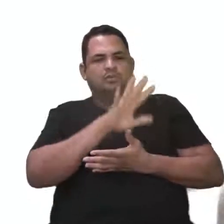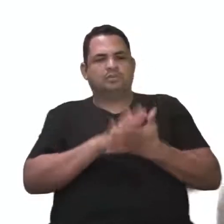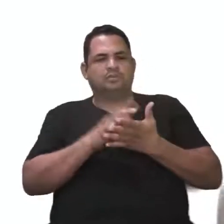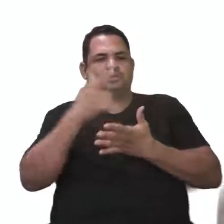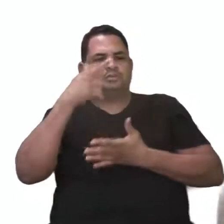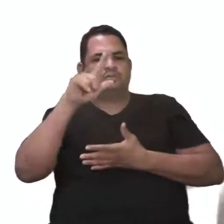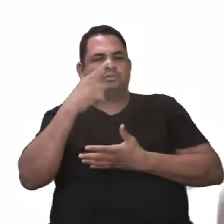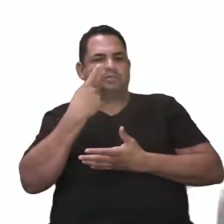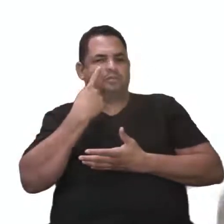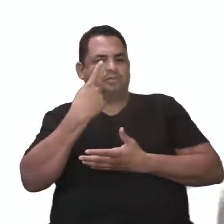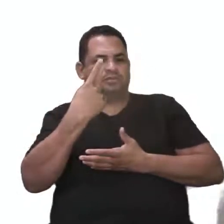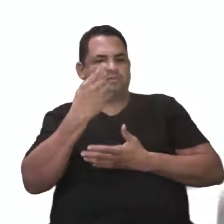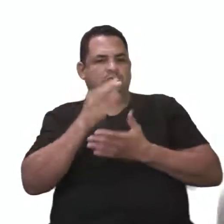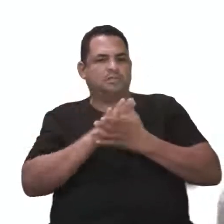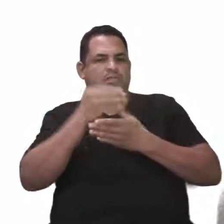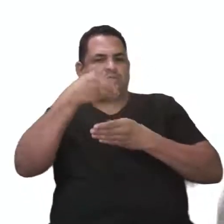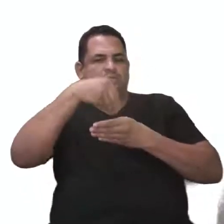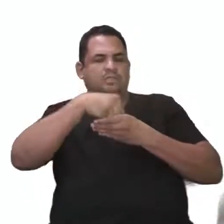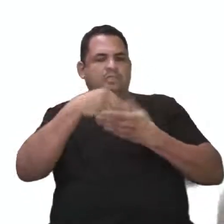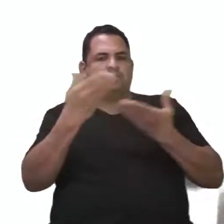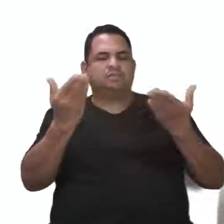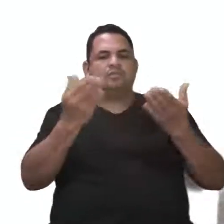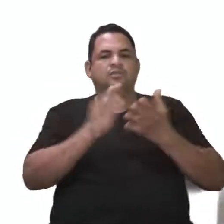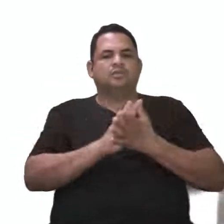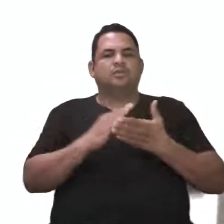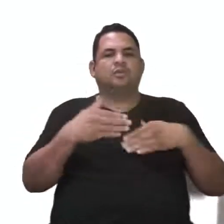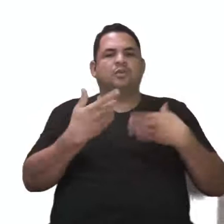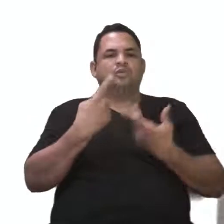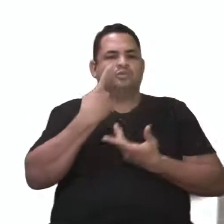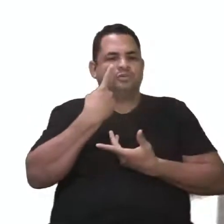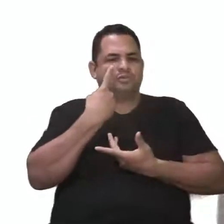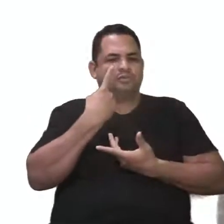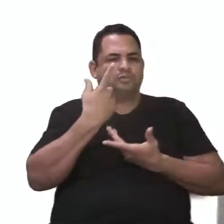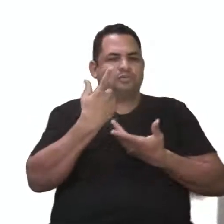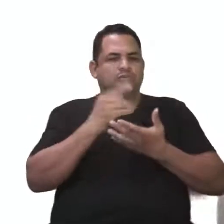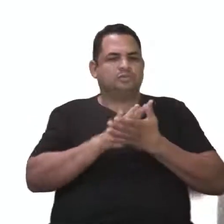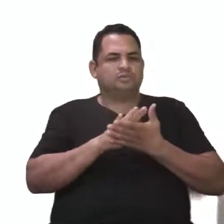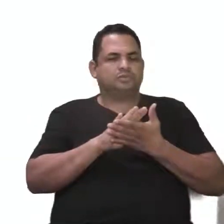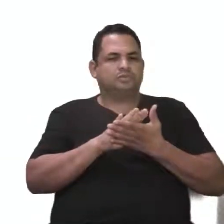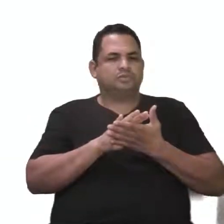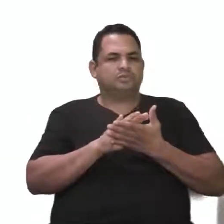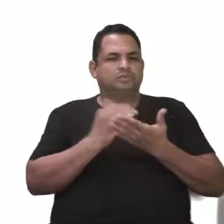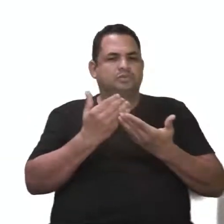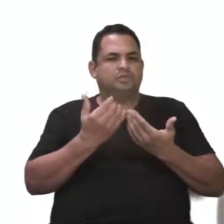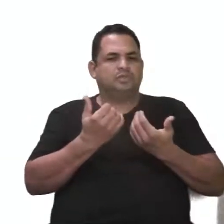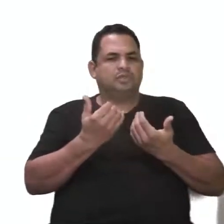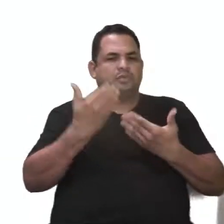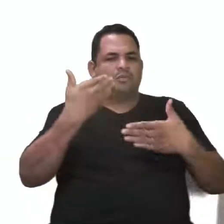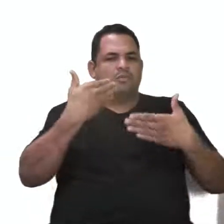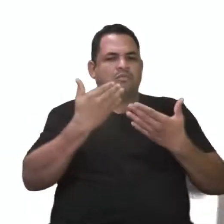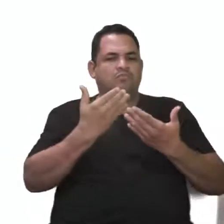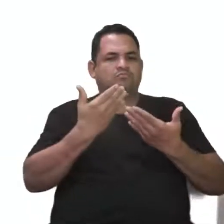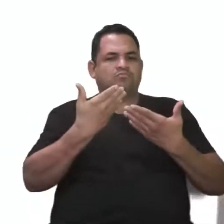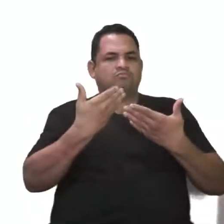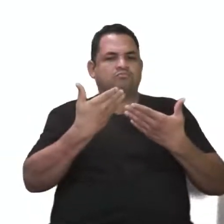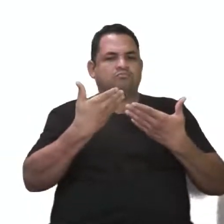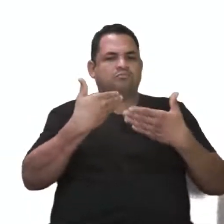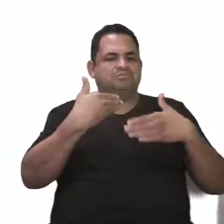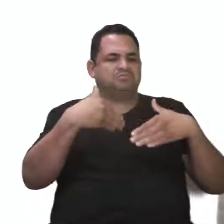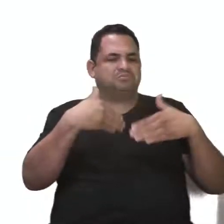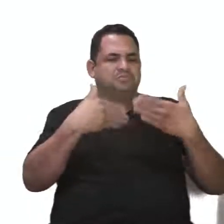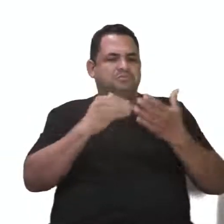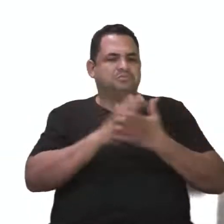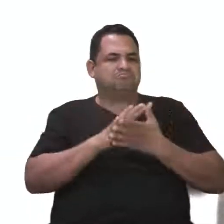então a estrutura interna. Normalmente quando você tiver uma prova e que ela não quer te dar